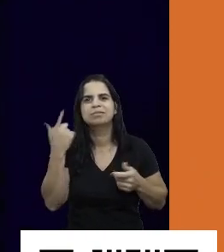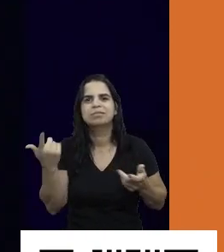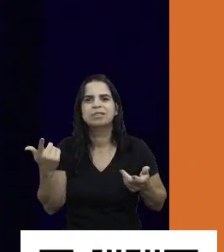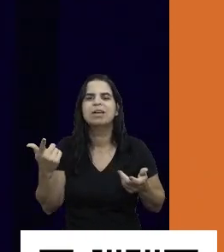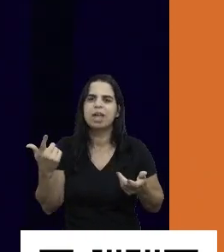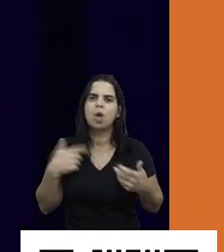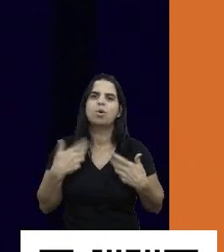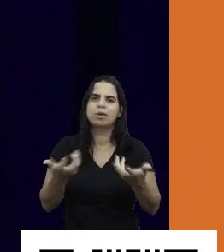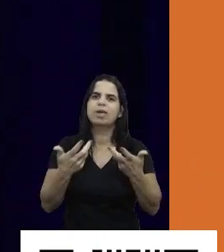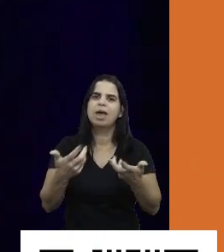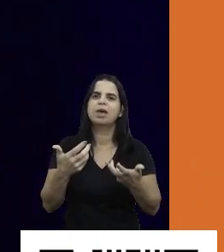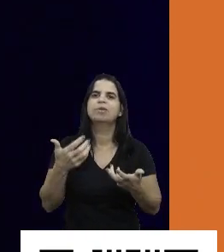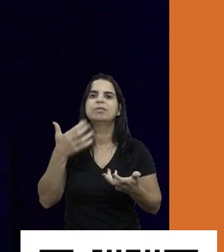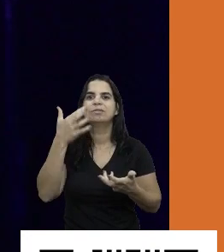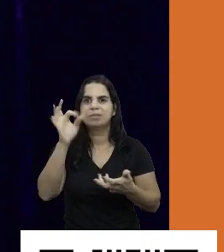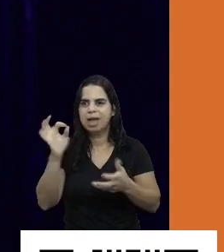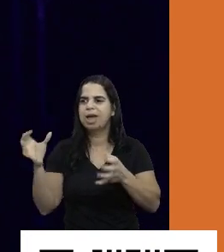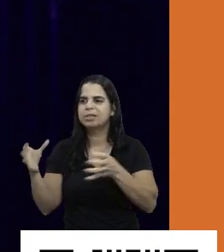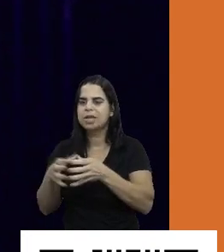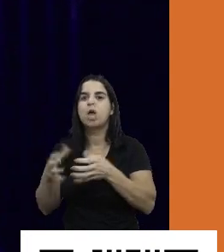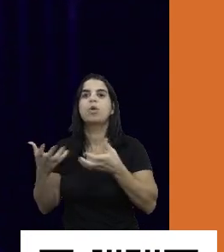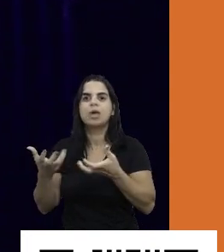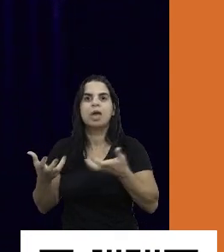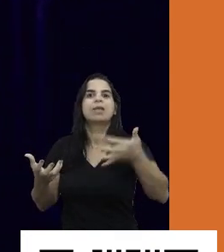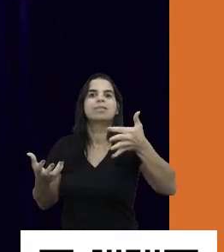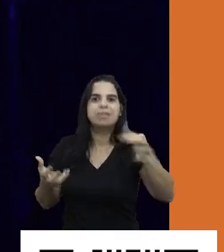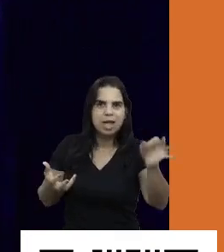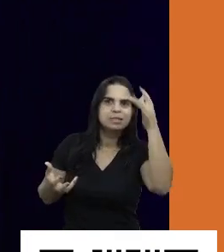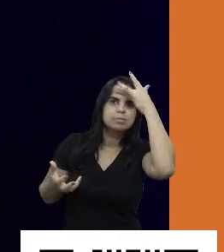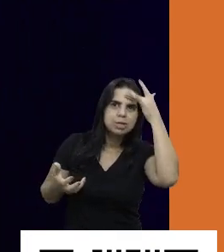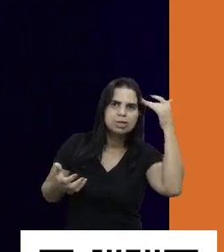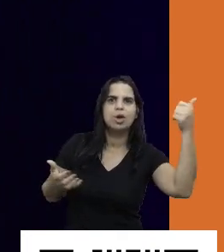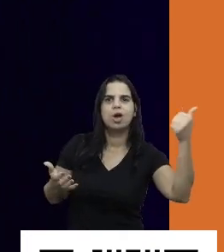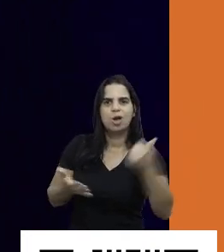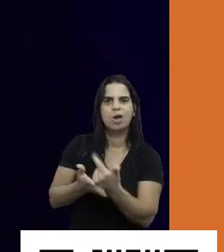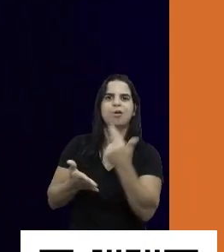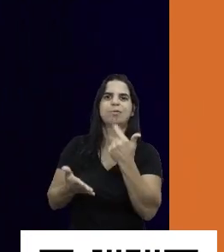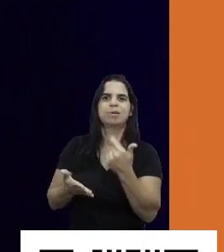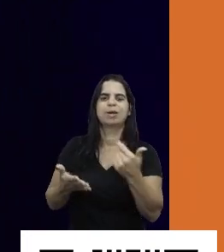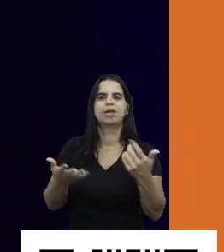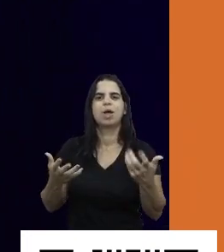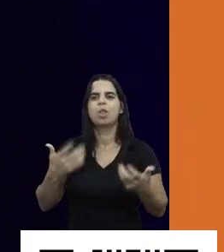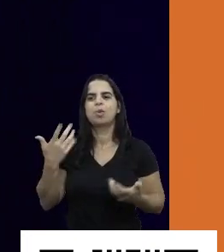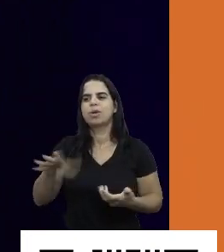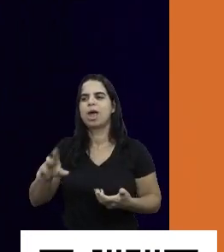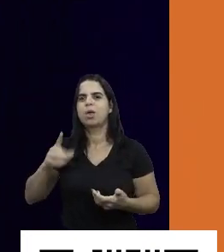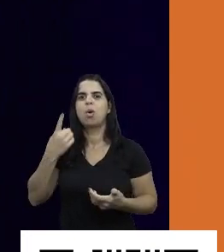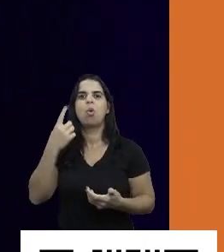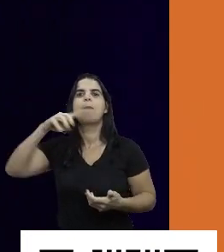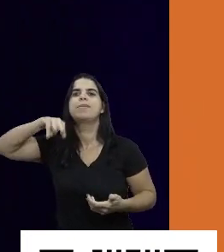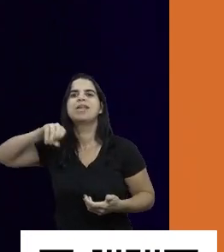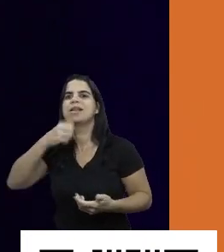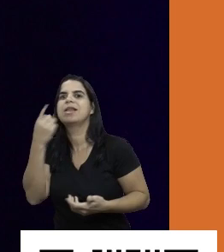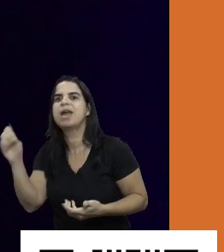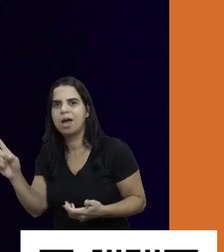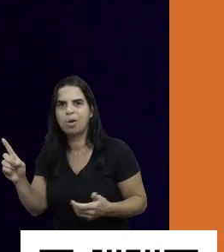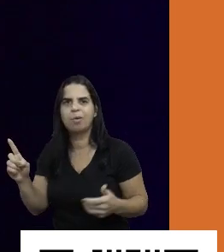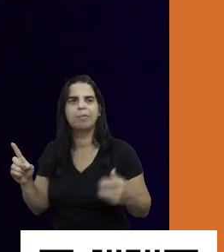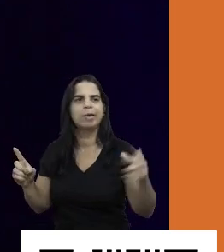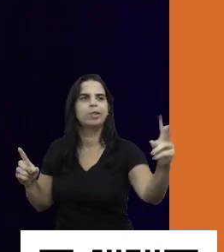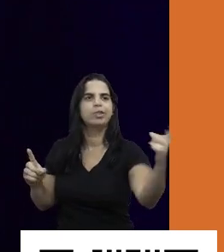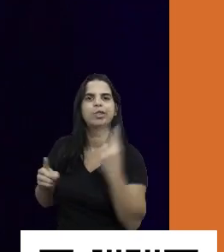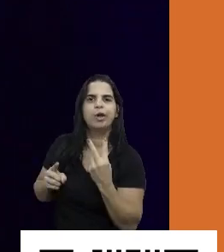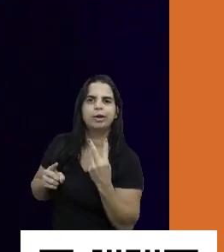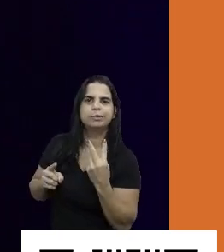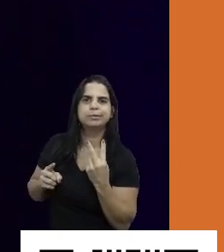eu quero ter 10 esforços mas eu quero trazer 10 clientes eu não quero ter um milhão de força para trazer dois clientes então quero ter 10 para 10 e